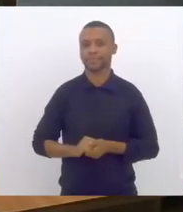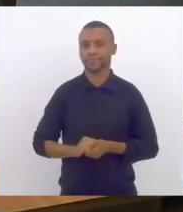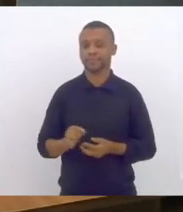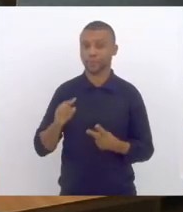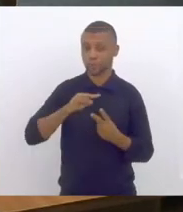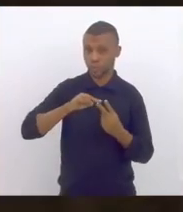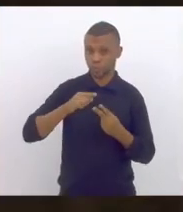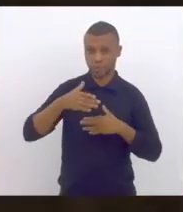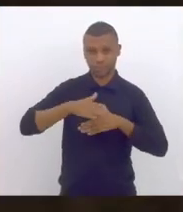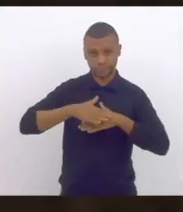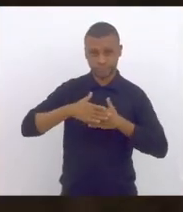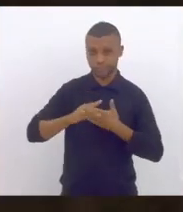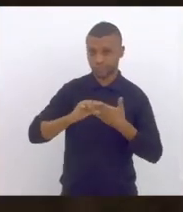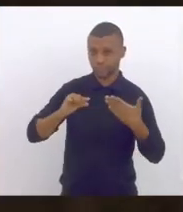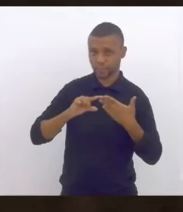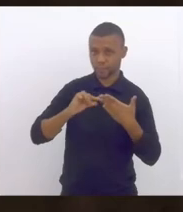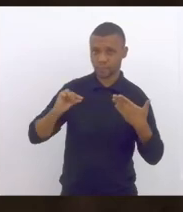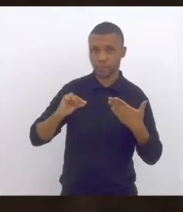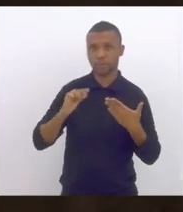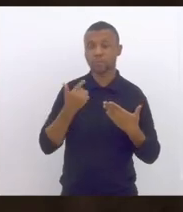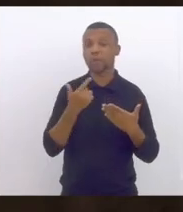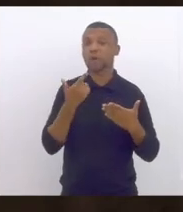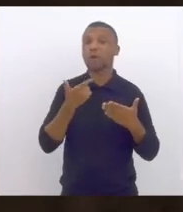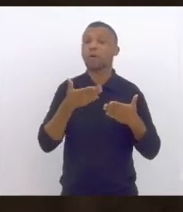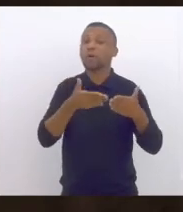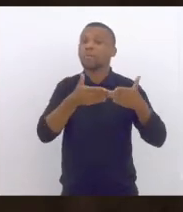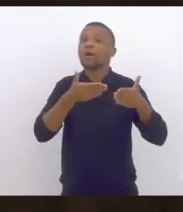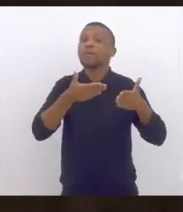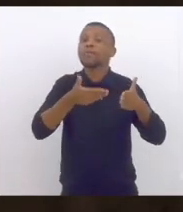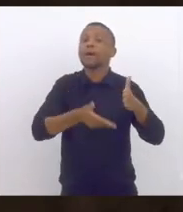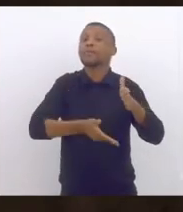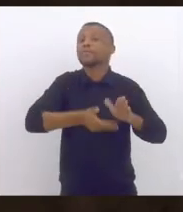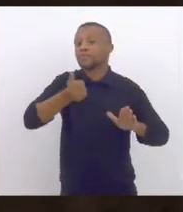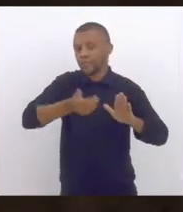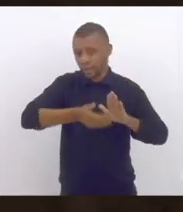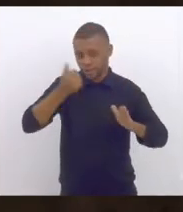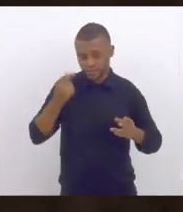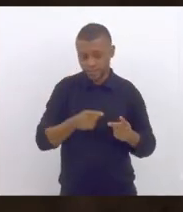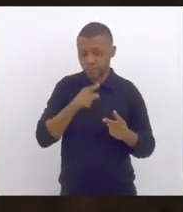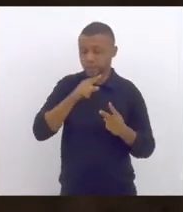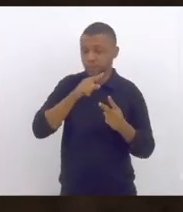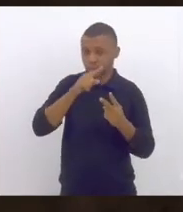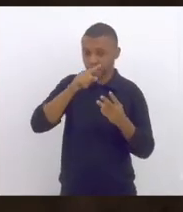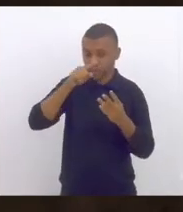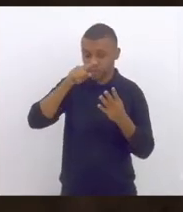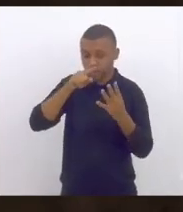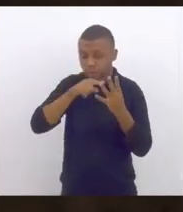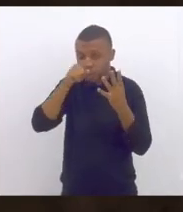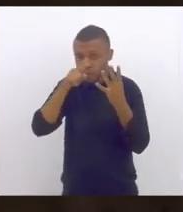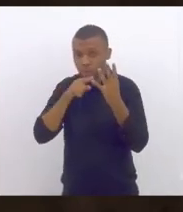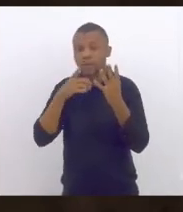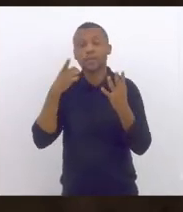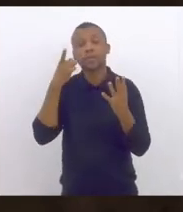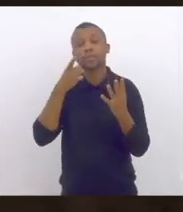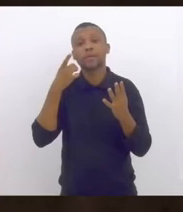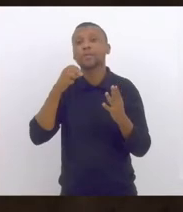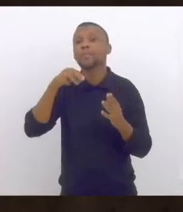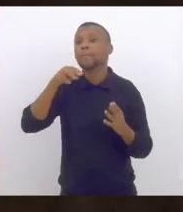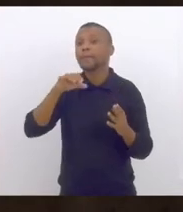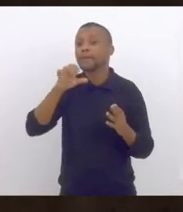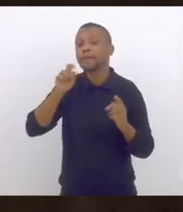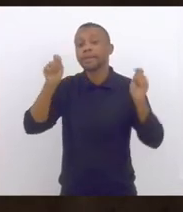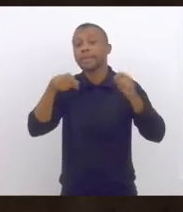minha autoria, que estou as retirando, e 2 de autoria do deputado Carlos Mink, que dá perfeitamente